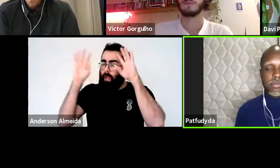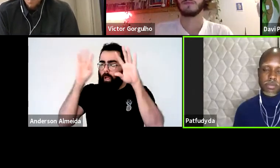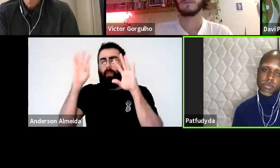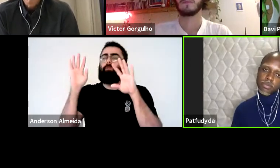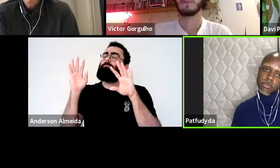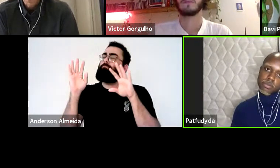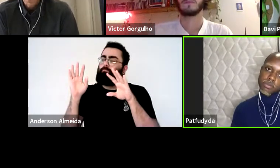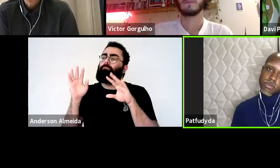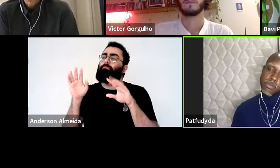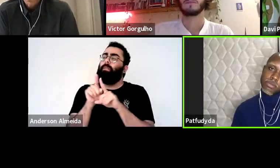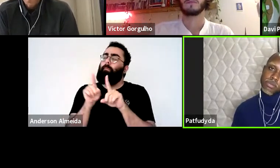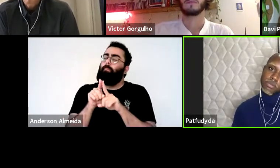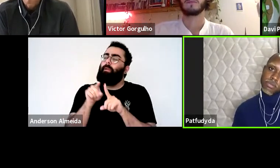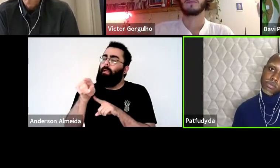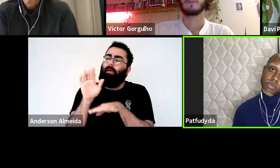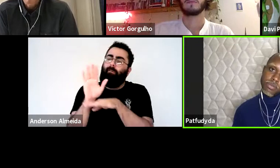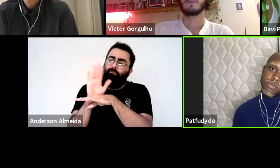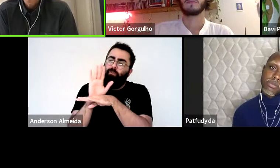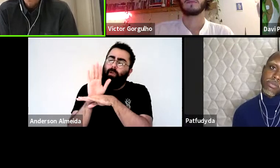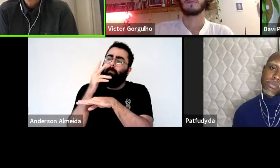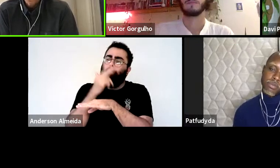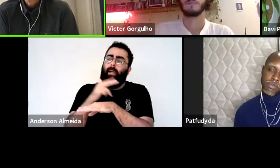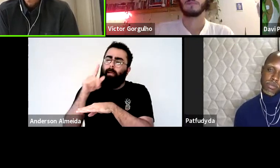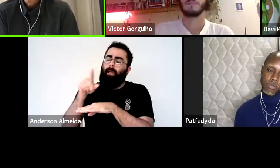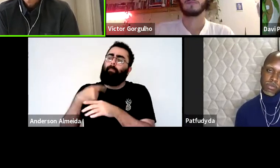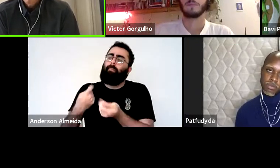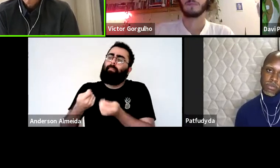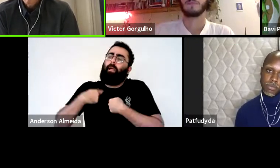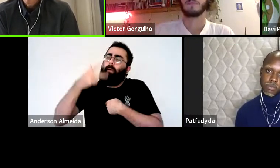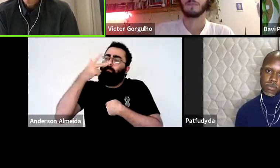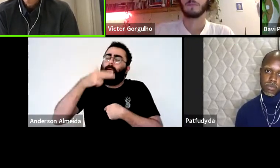uma pequena especulação de ficção científica,